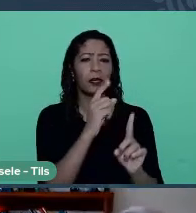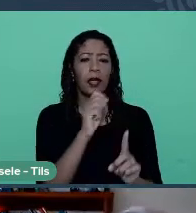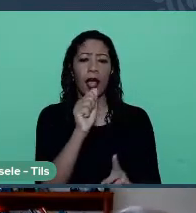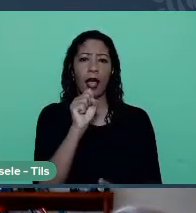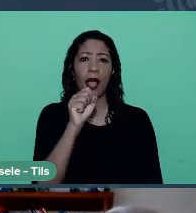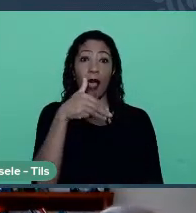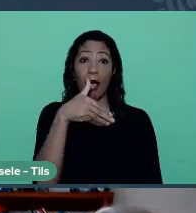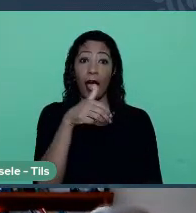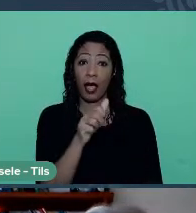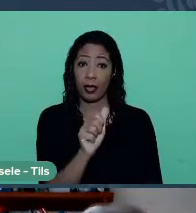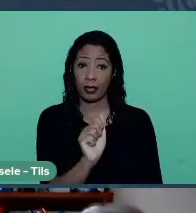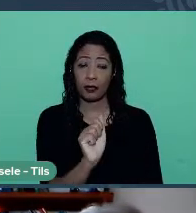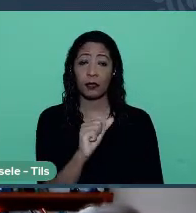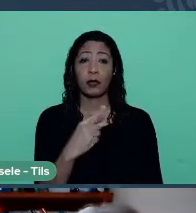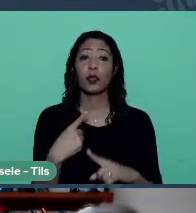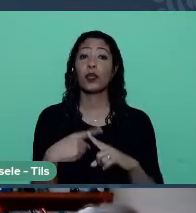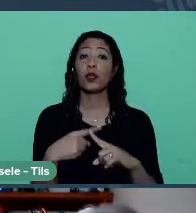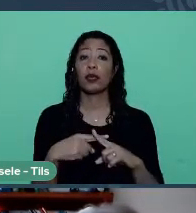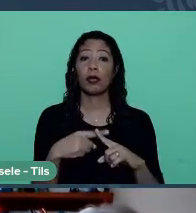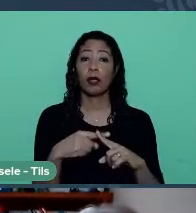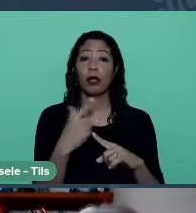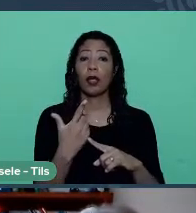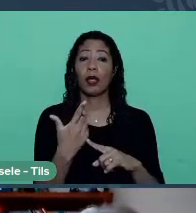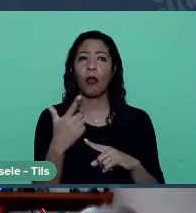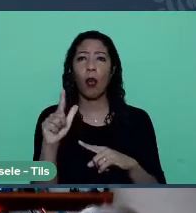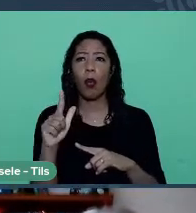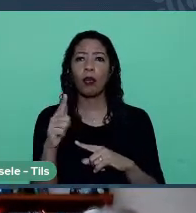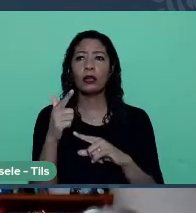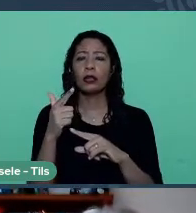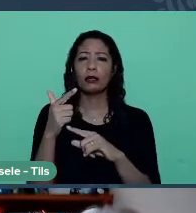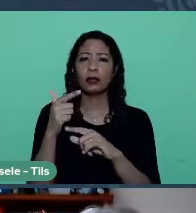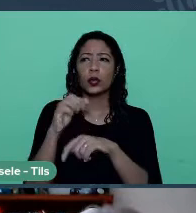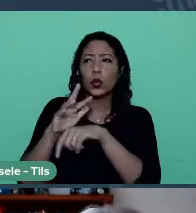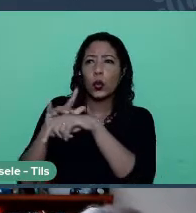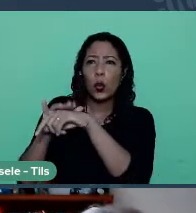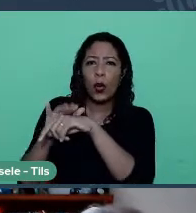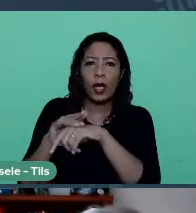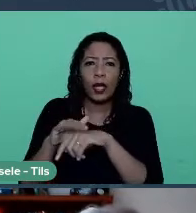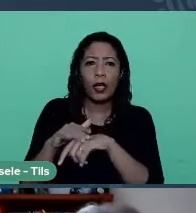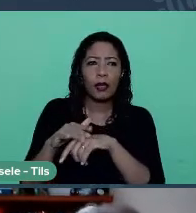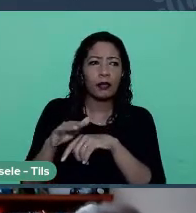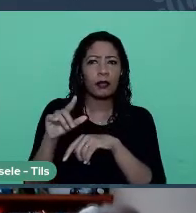que outras doenças foram afastadas ao longo da investigação.